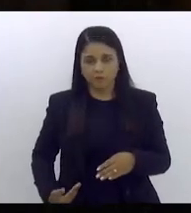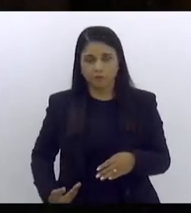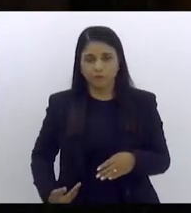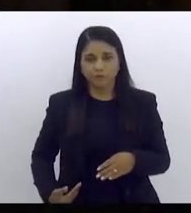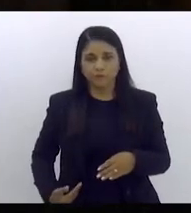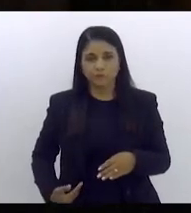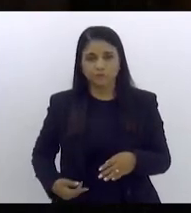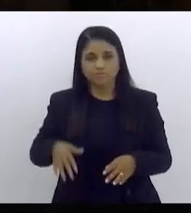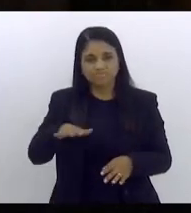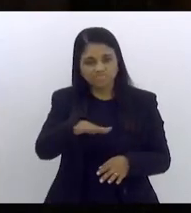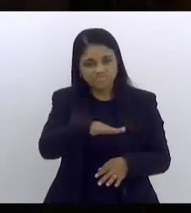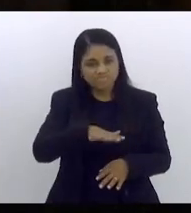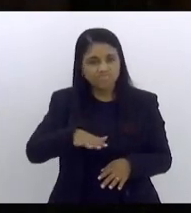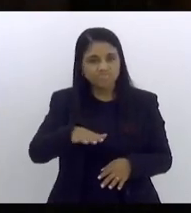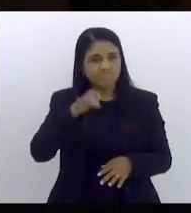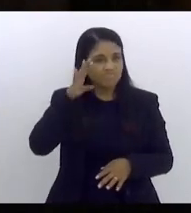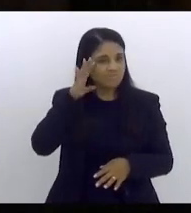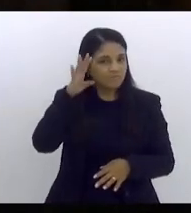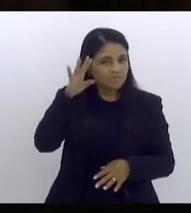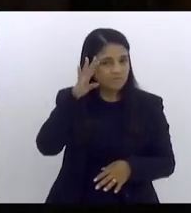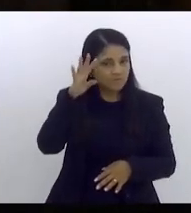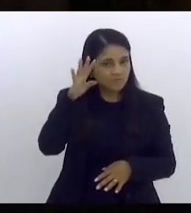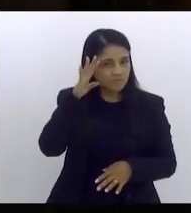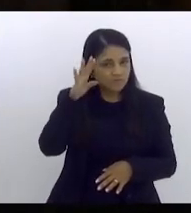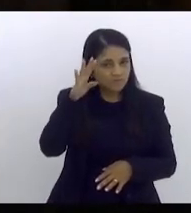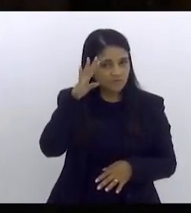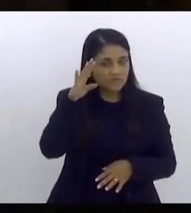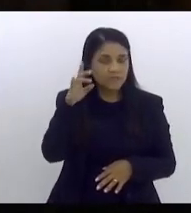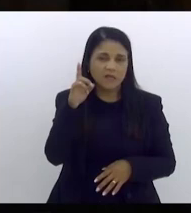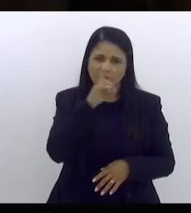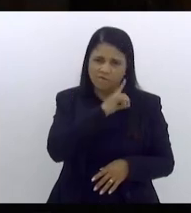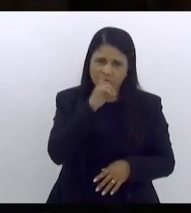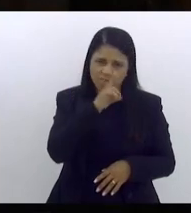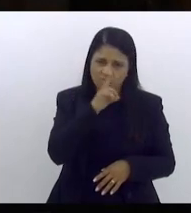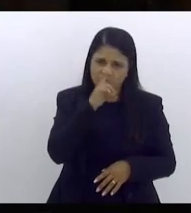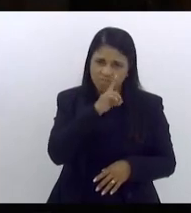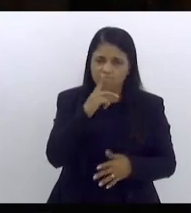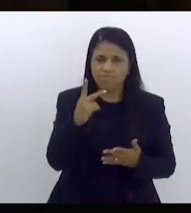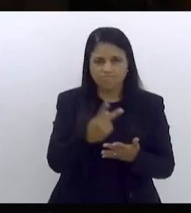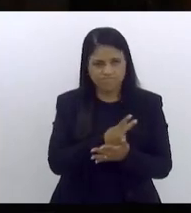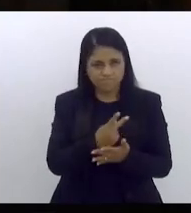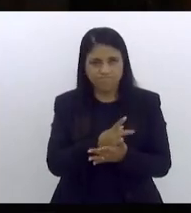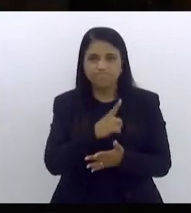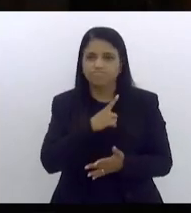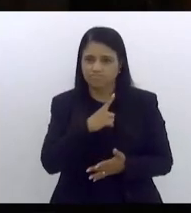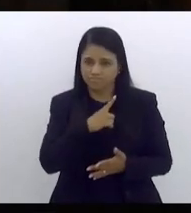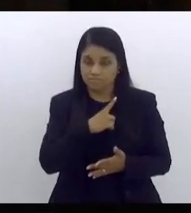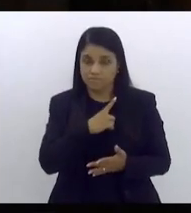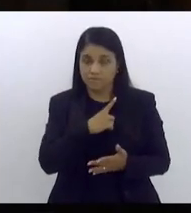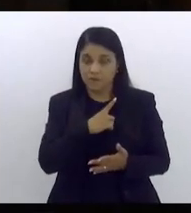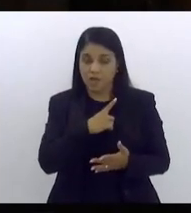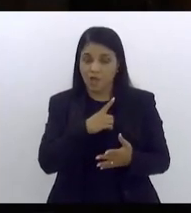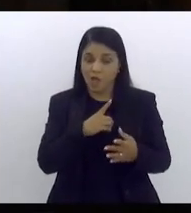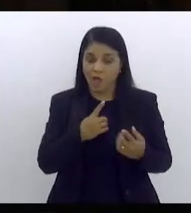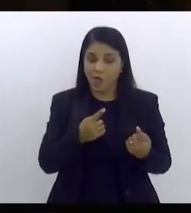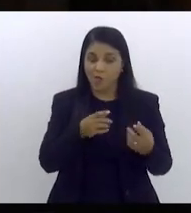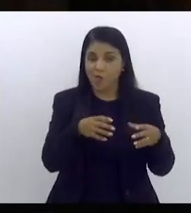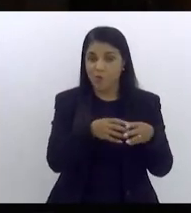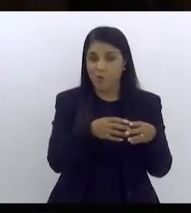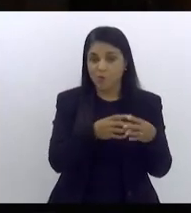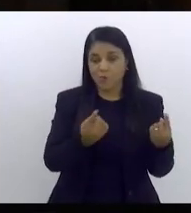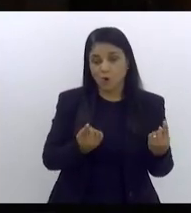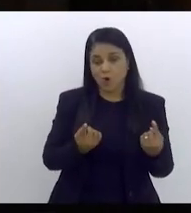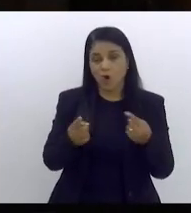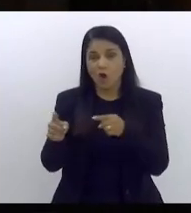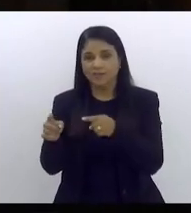determinado campo ideológico comete erros. E aí, a oposição daquele momento faz